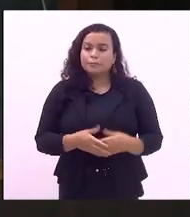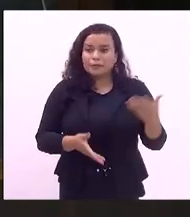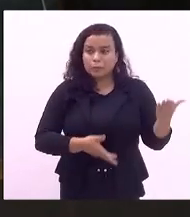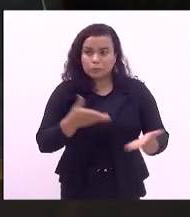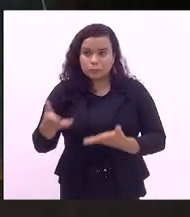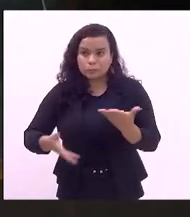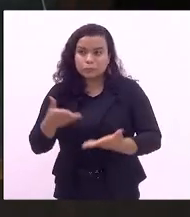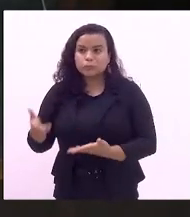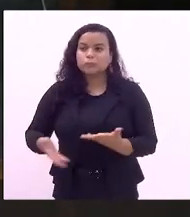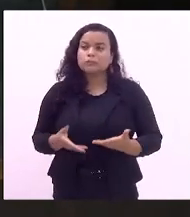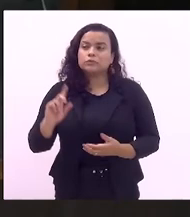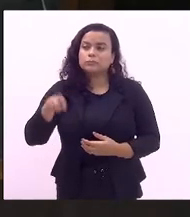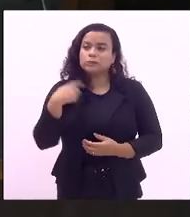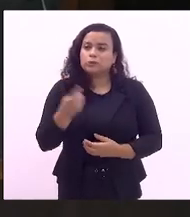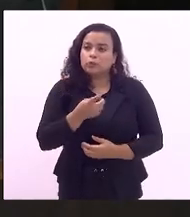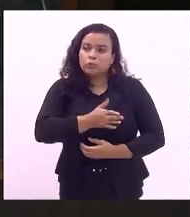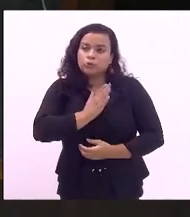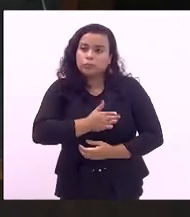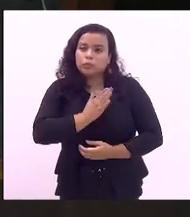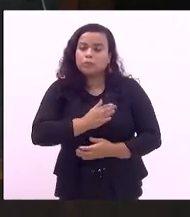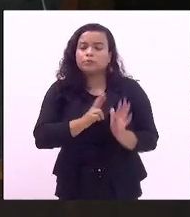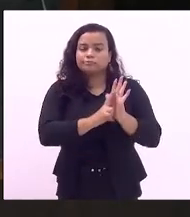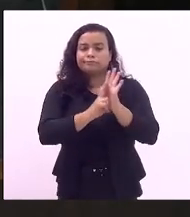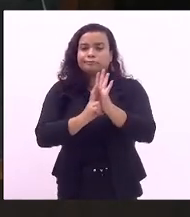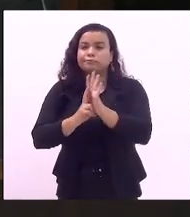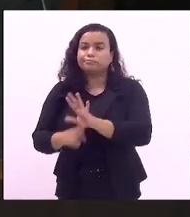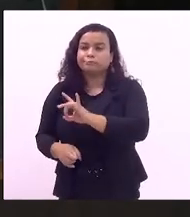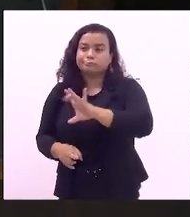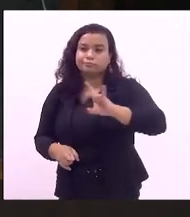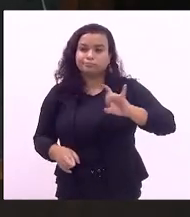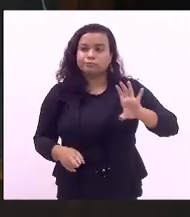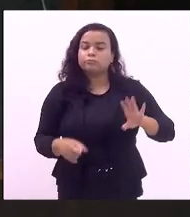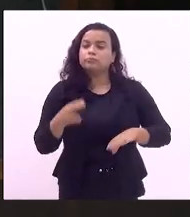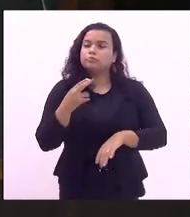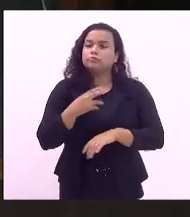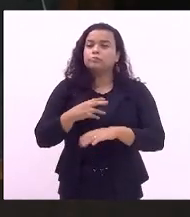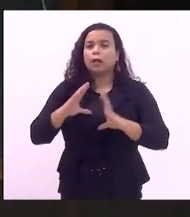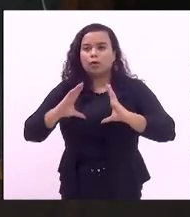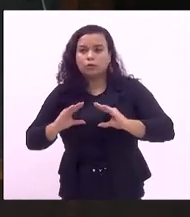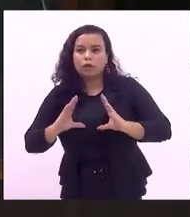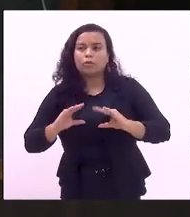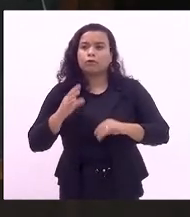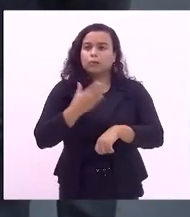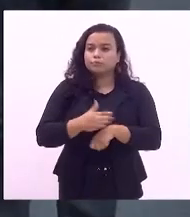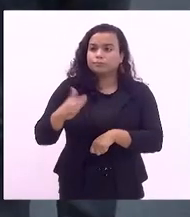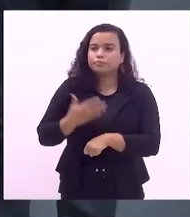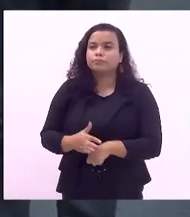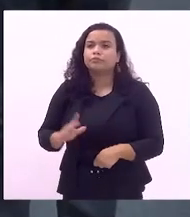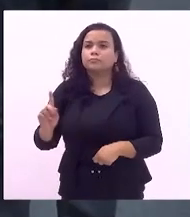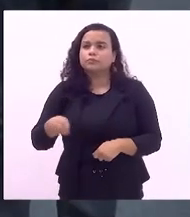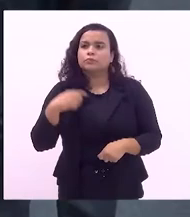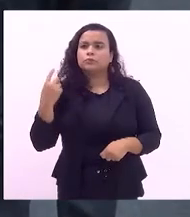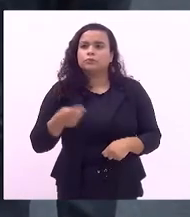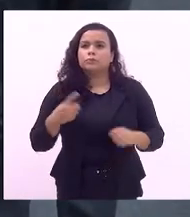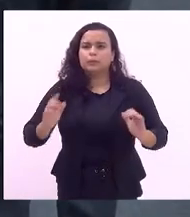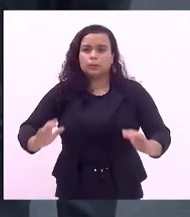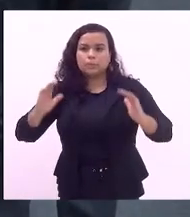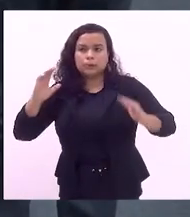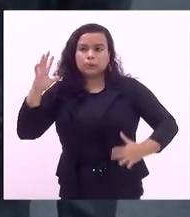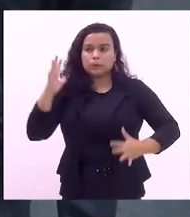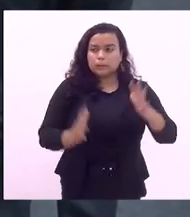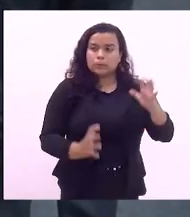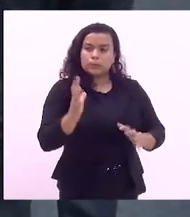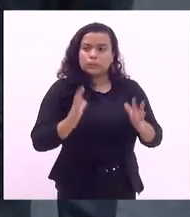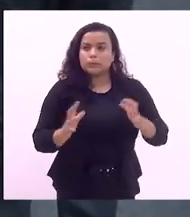a Deus os nossos corações dos nossos representantes impedindo que exaltações